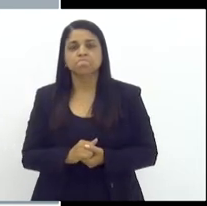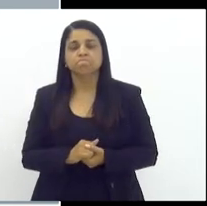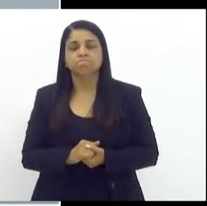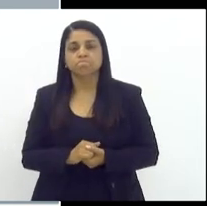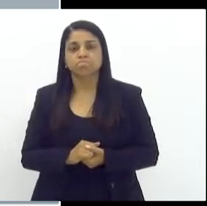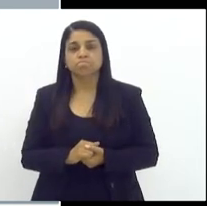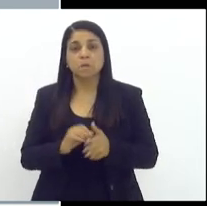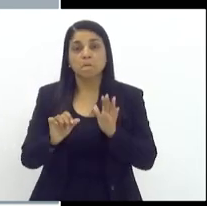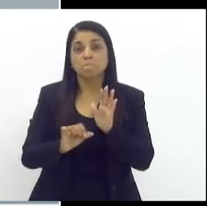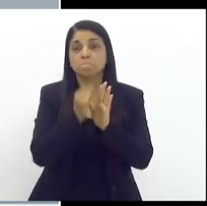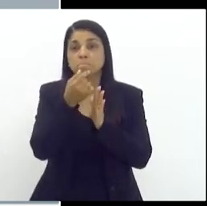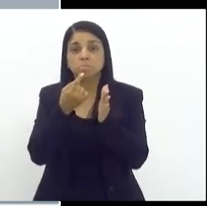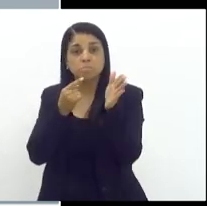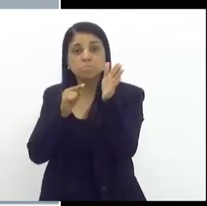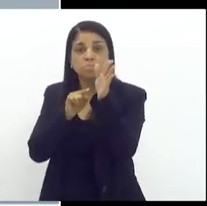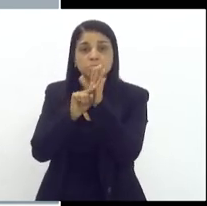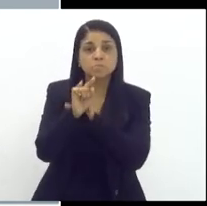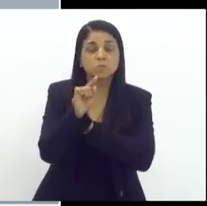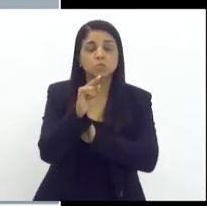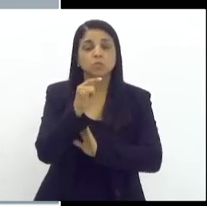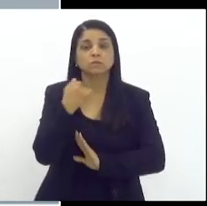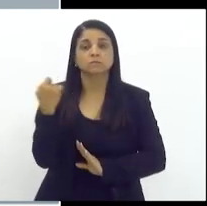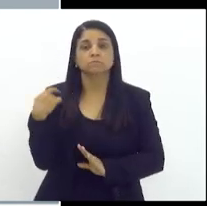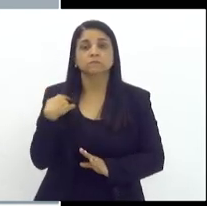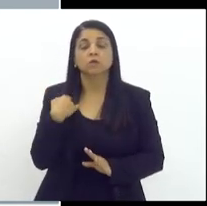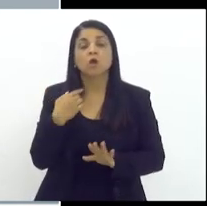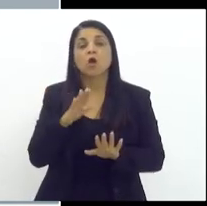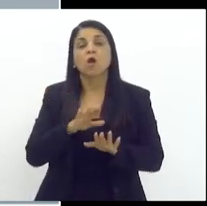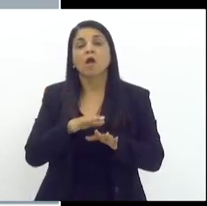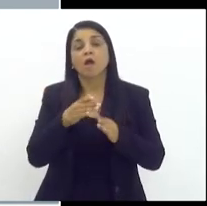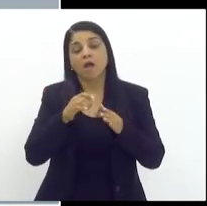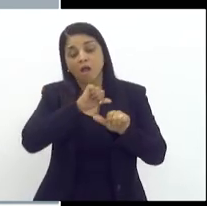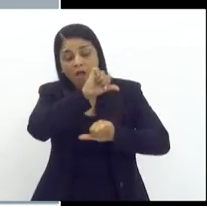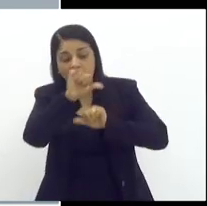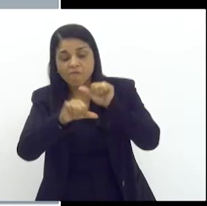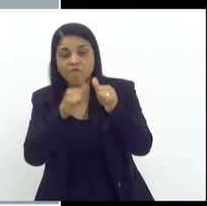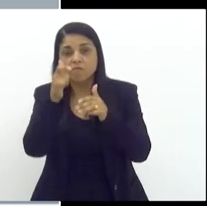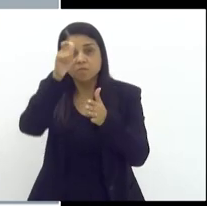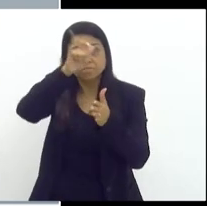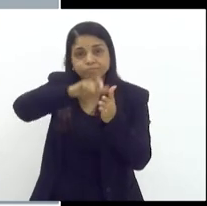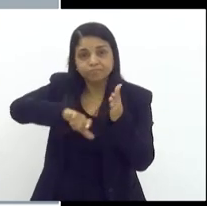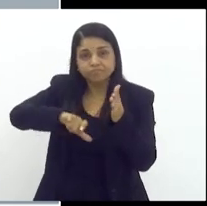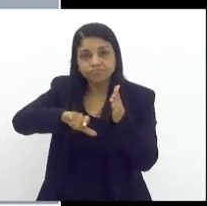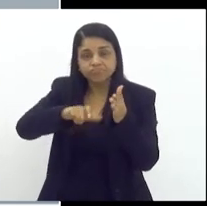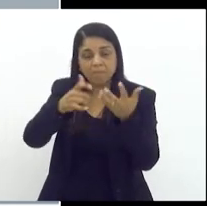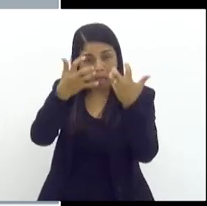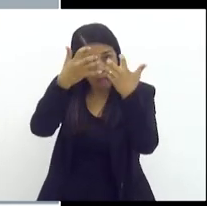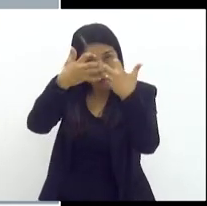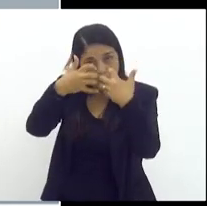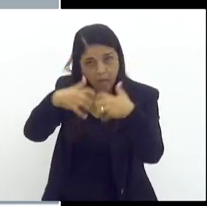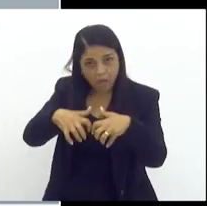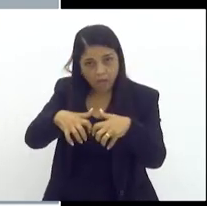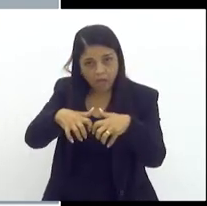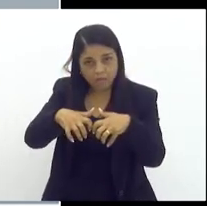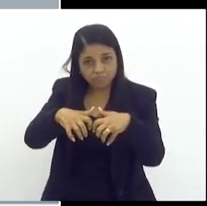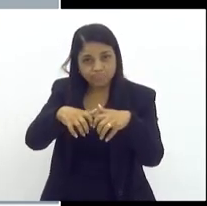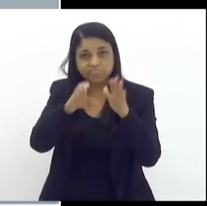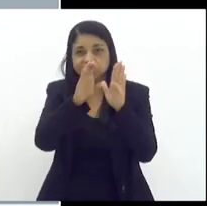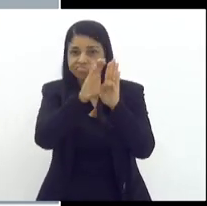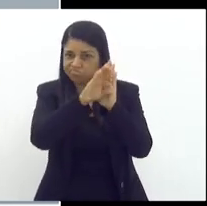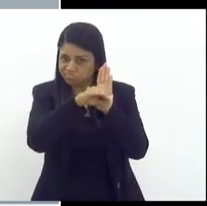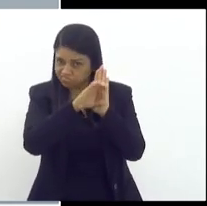primeira pergunta que eu me coloco Será que a reforma tributária a Tais